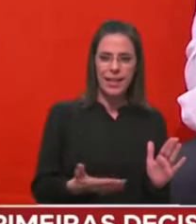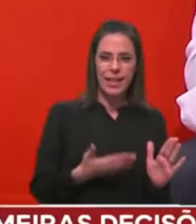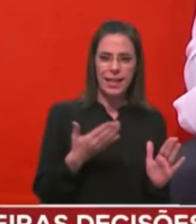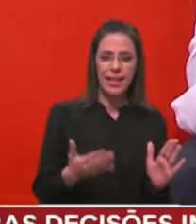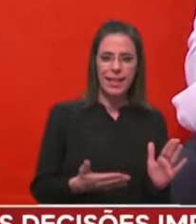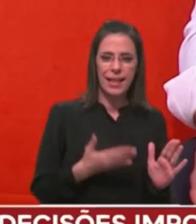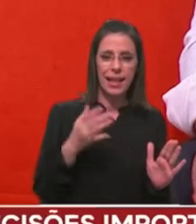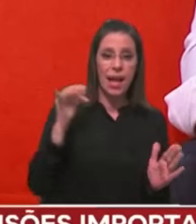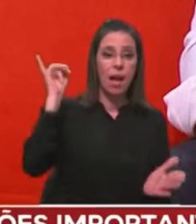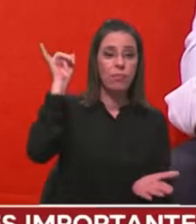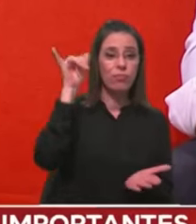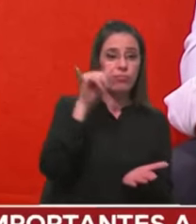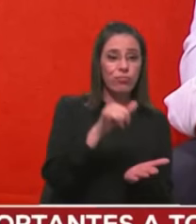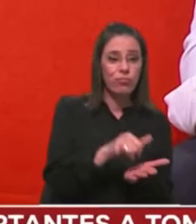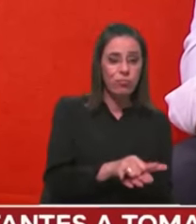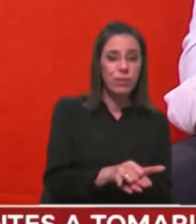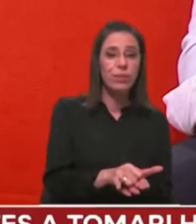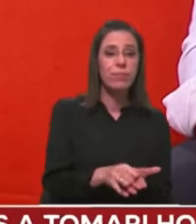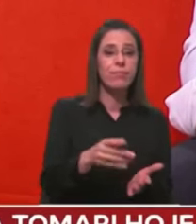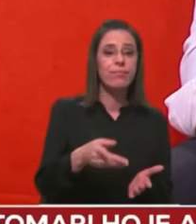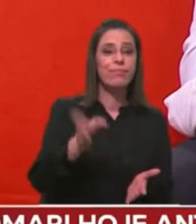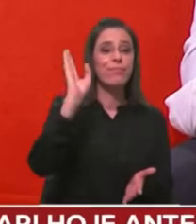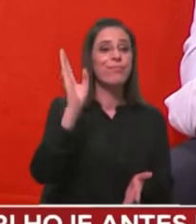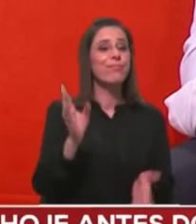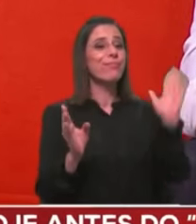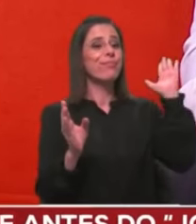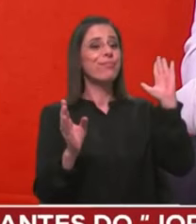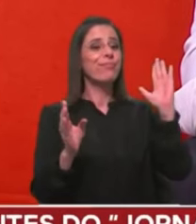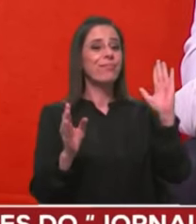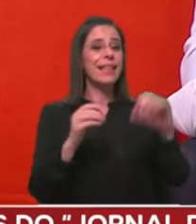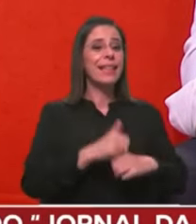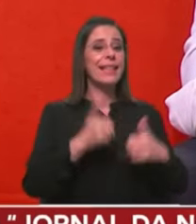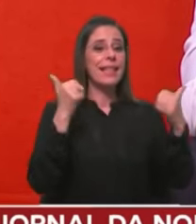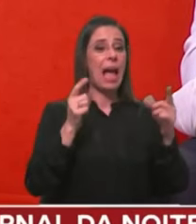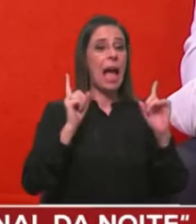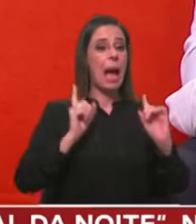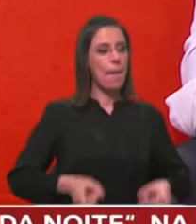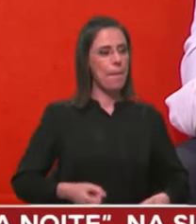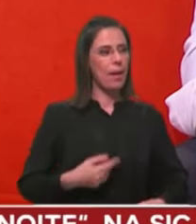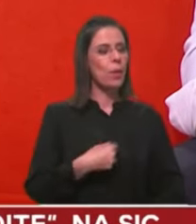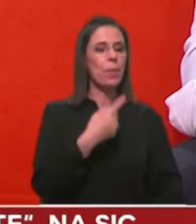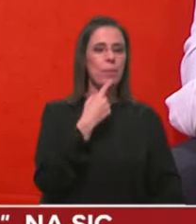Quando o avião aterrou e cada um seguiu para a sua cidade, a partir daí